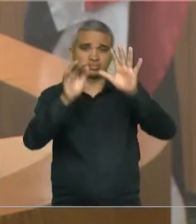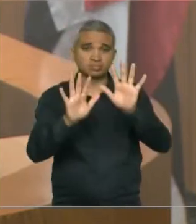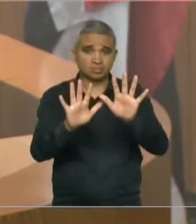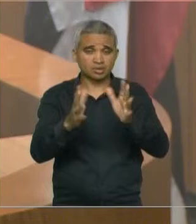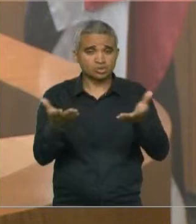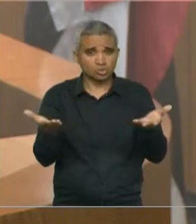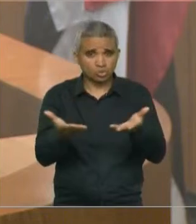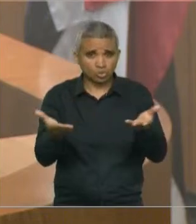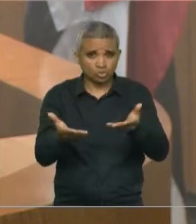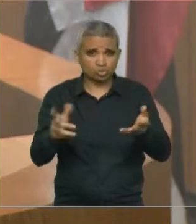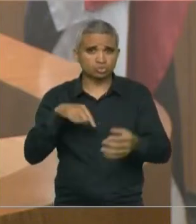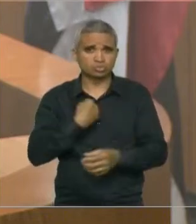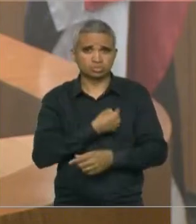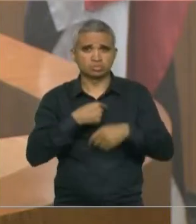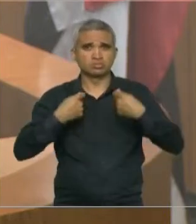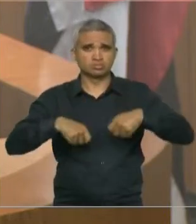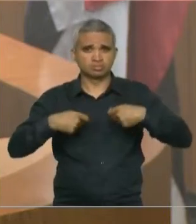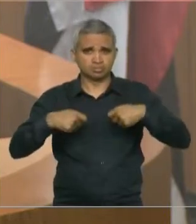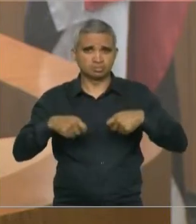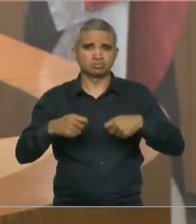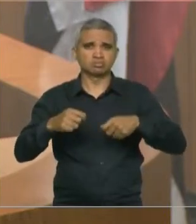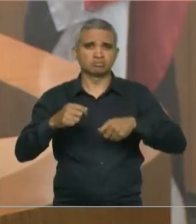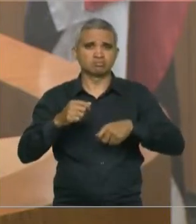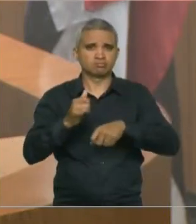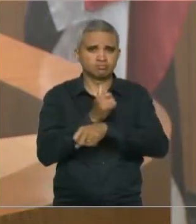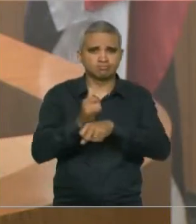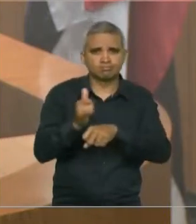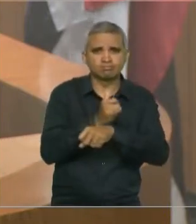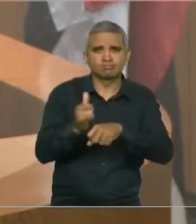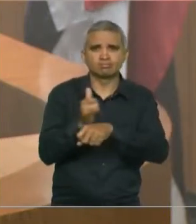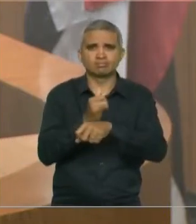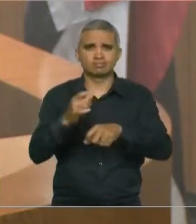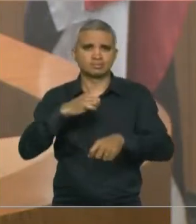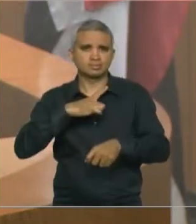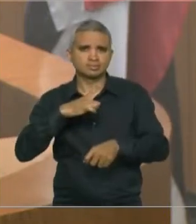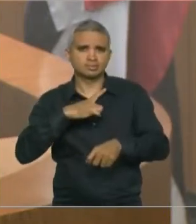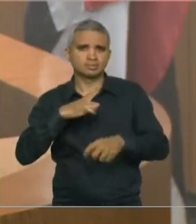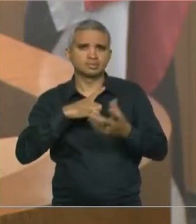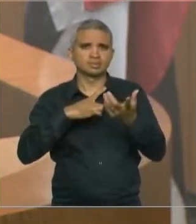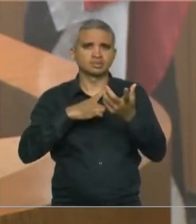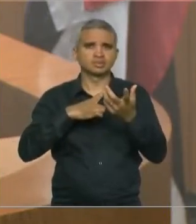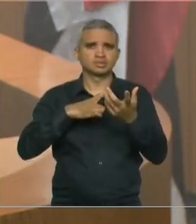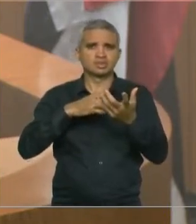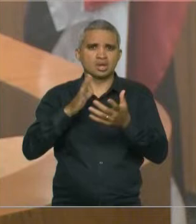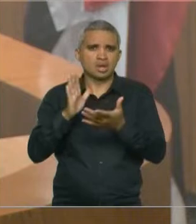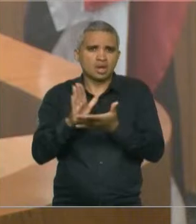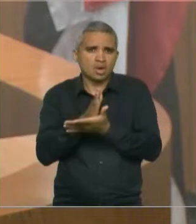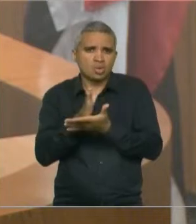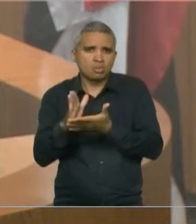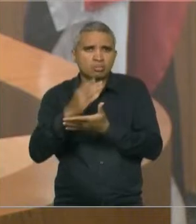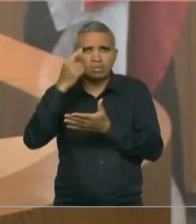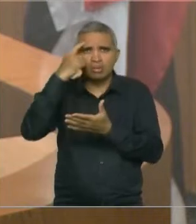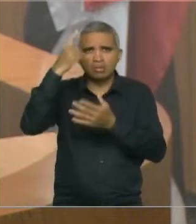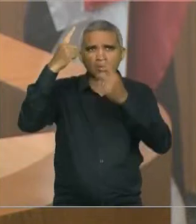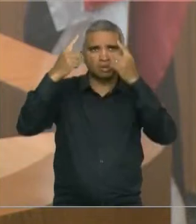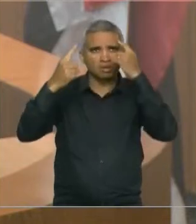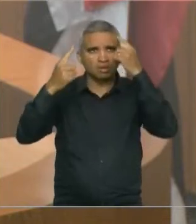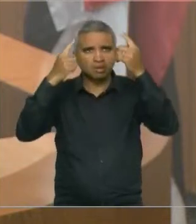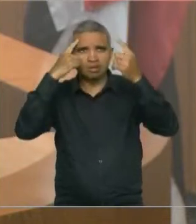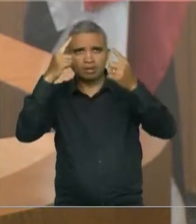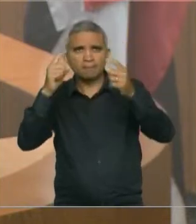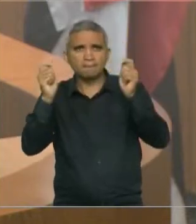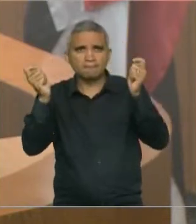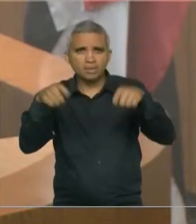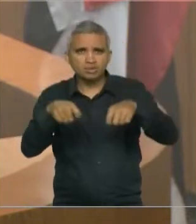sistema, colaborando, informando, propondo soluções, trazendo os nossos prefeitos, os nossos gestores municipais para, de